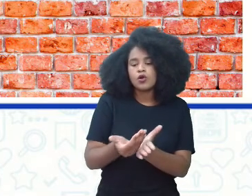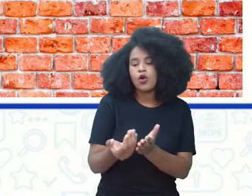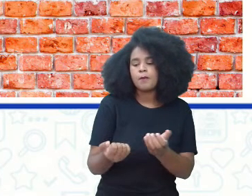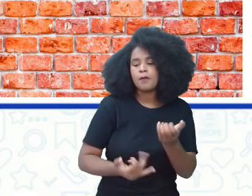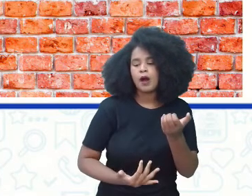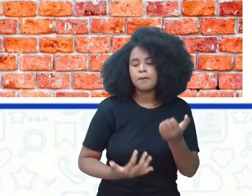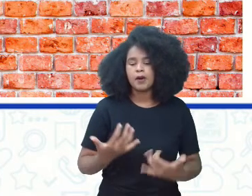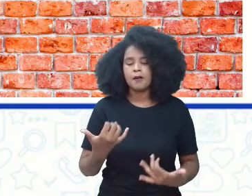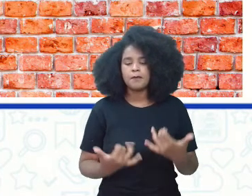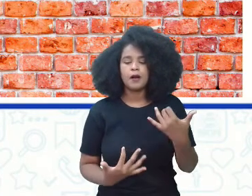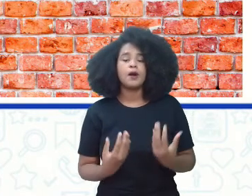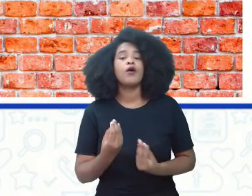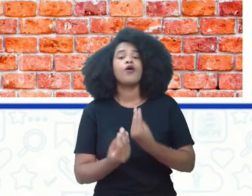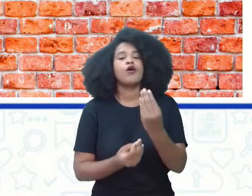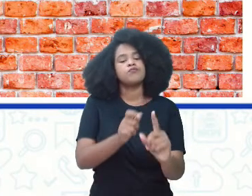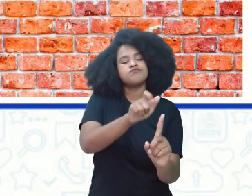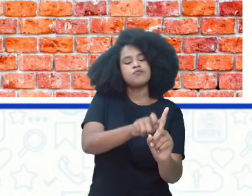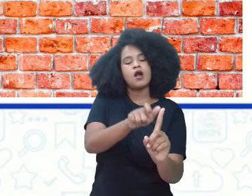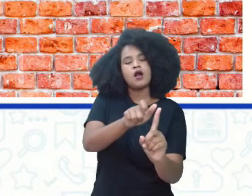as personagens,